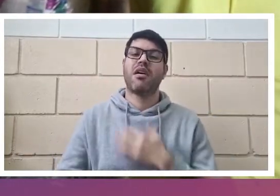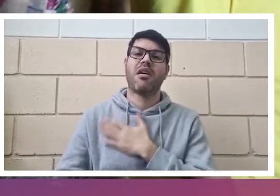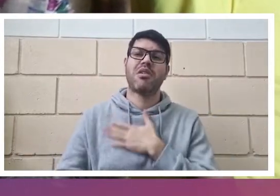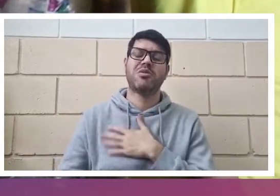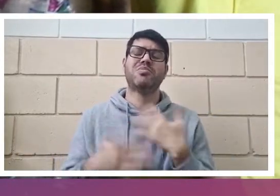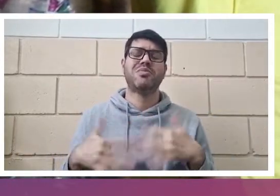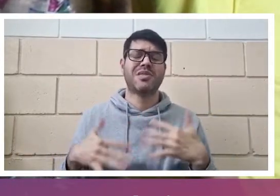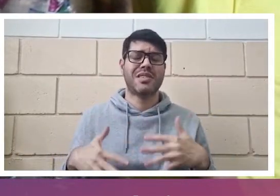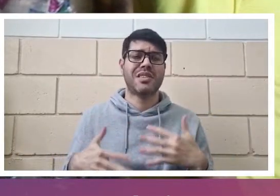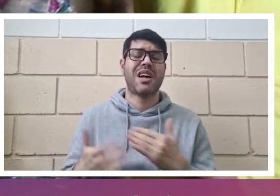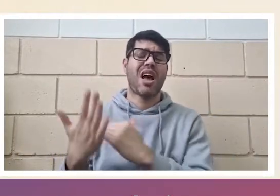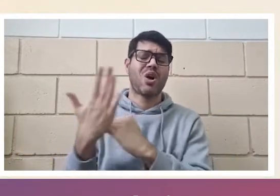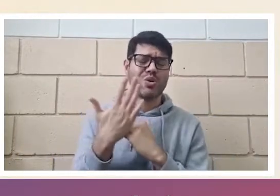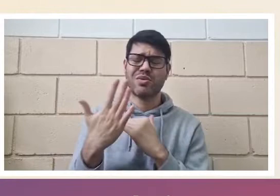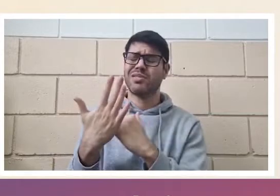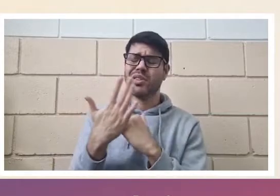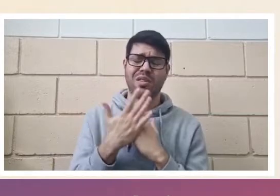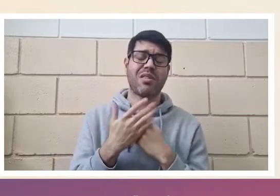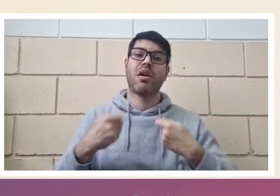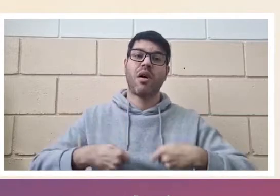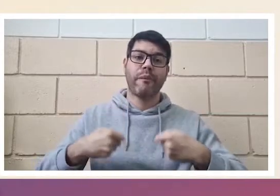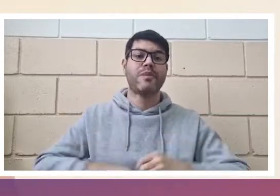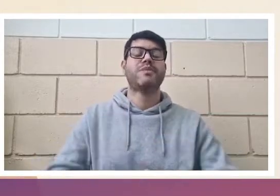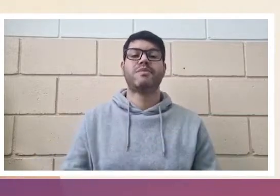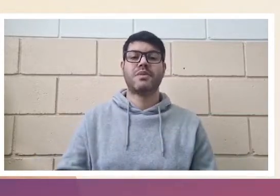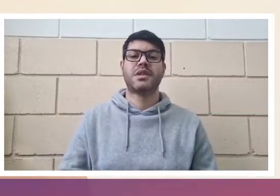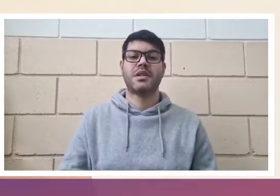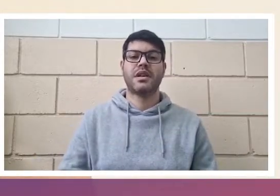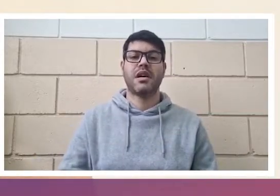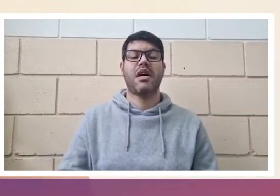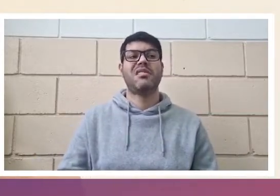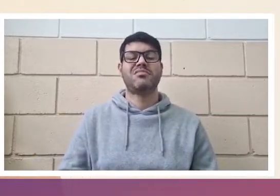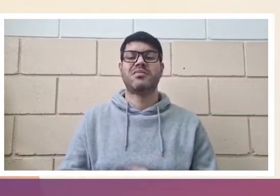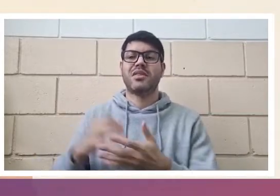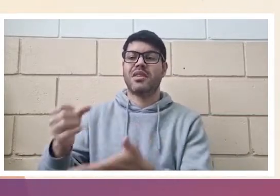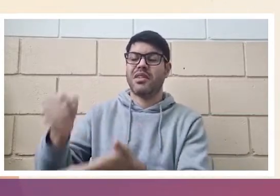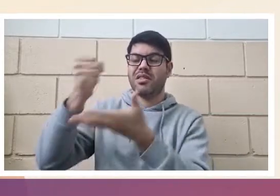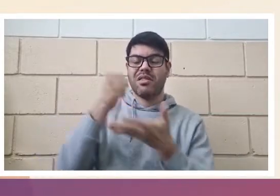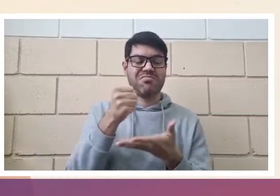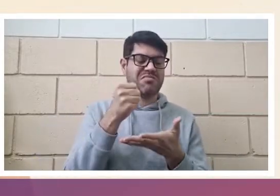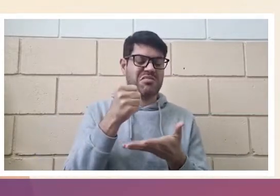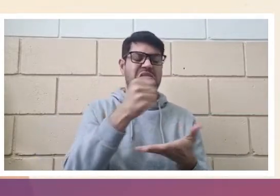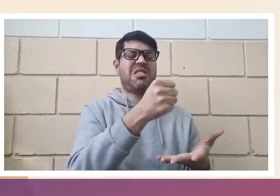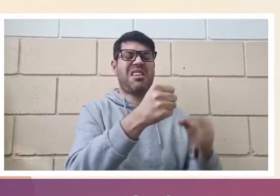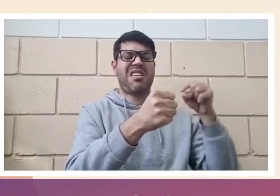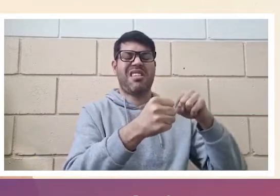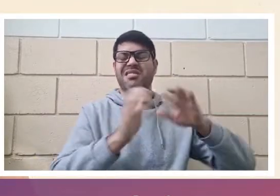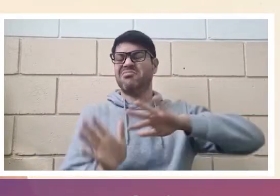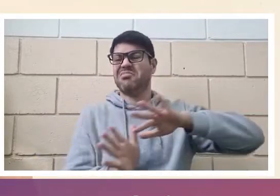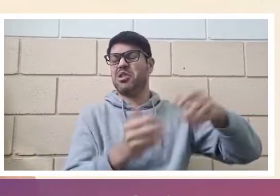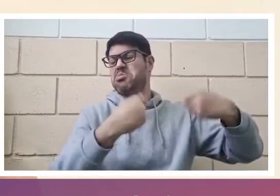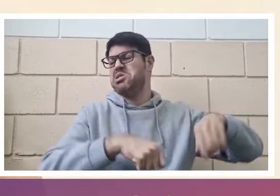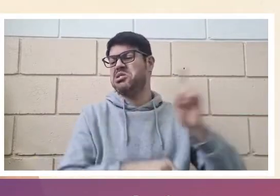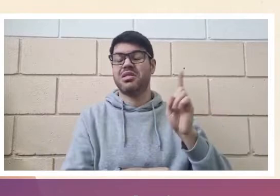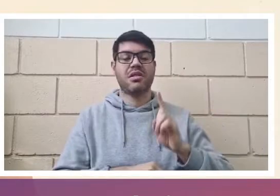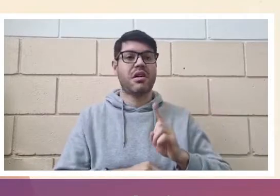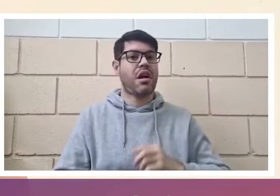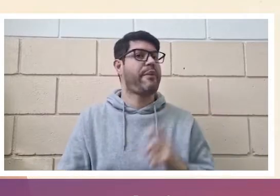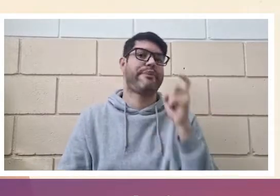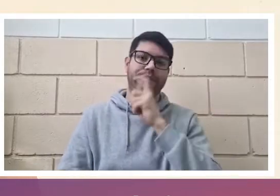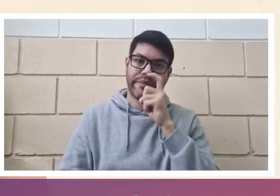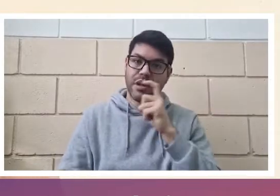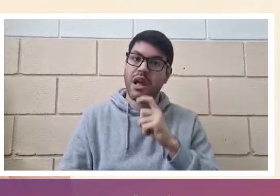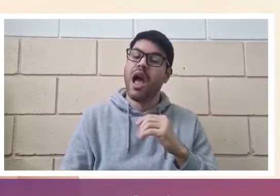é uma boa ajuda. Se é muita gente que pega aqui e fala que não ajuda, tá mentindo, porque